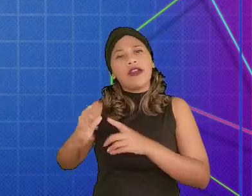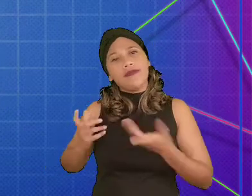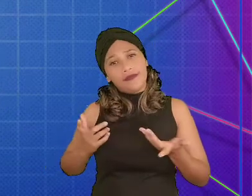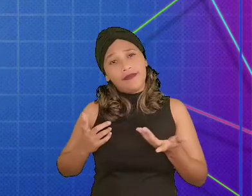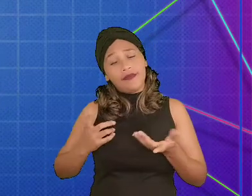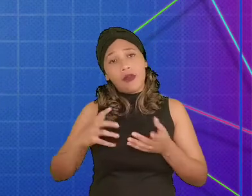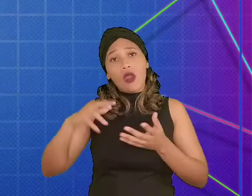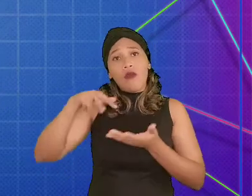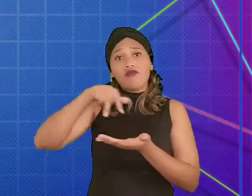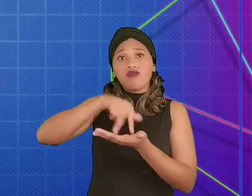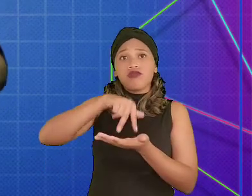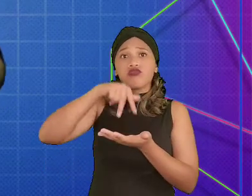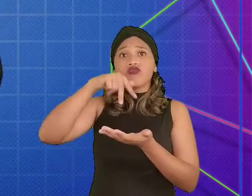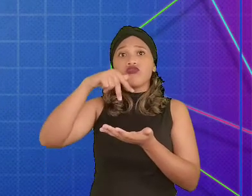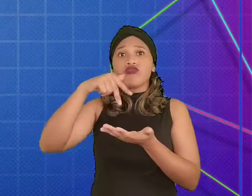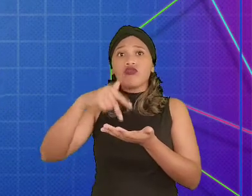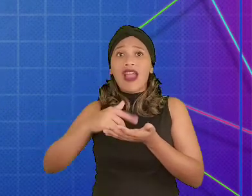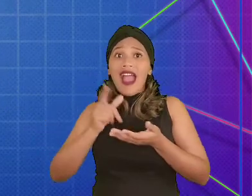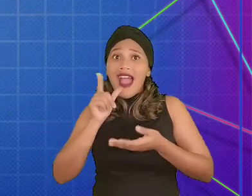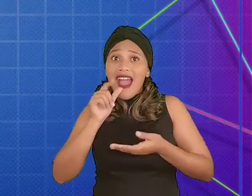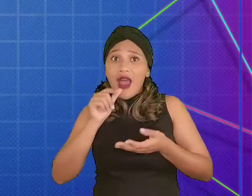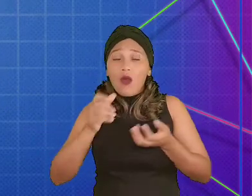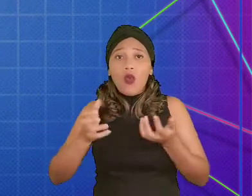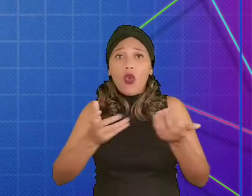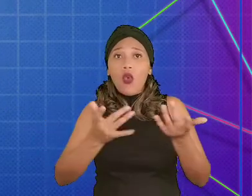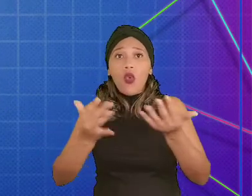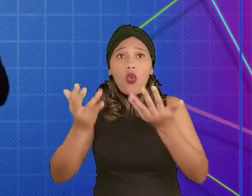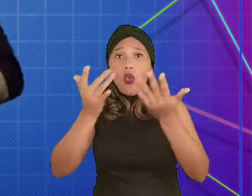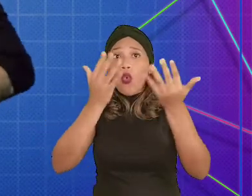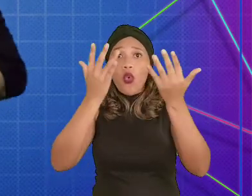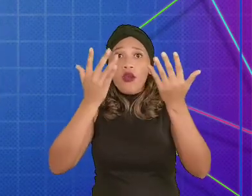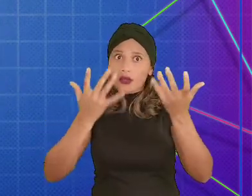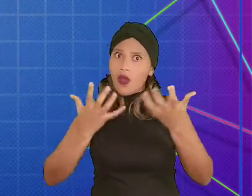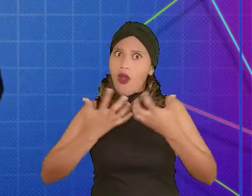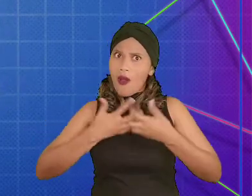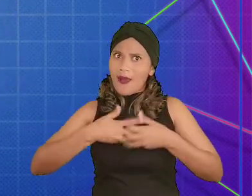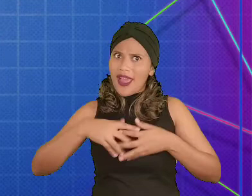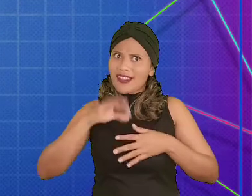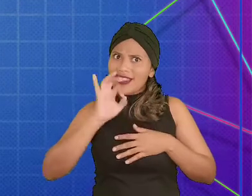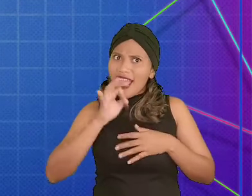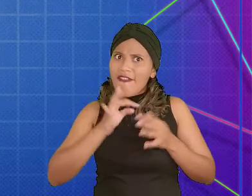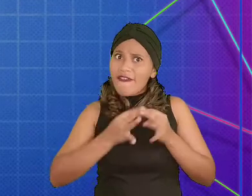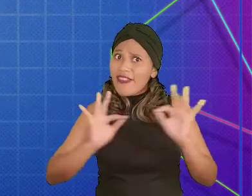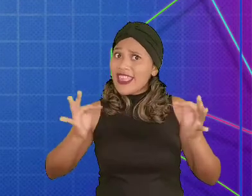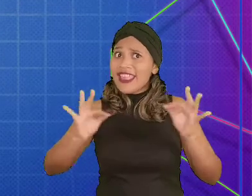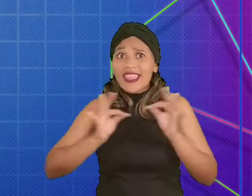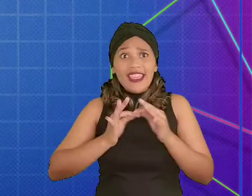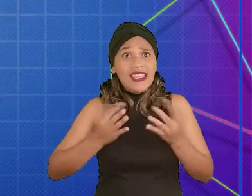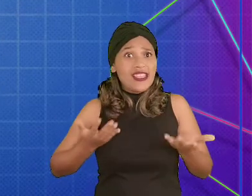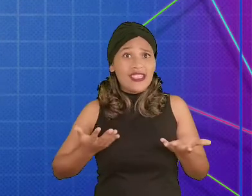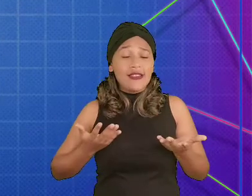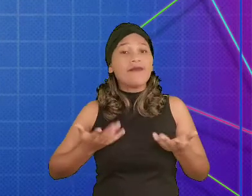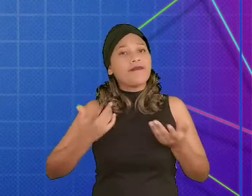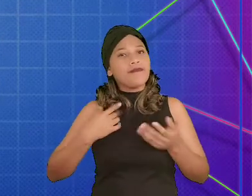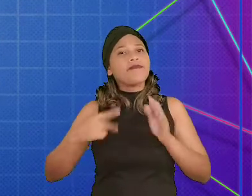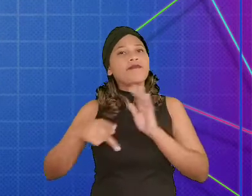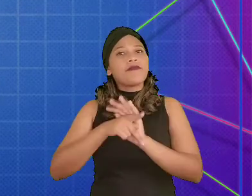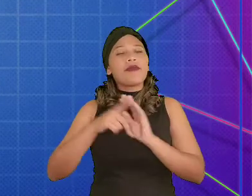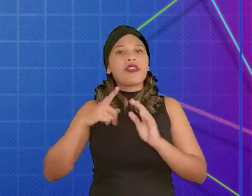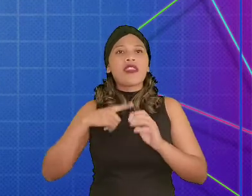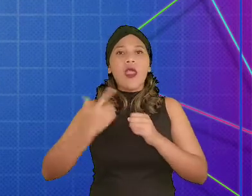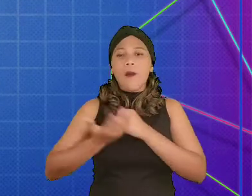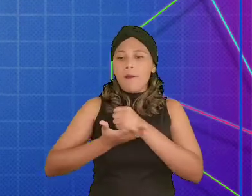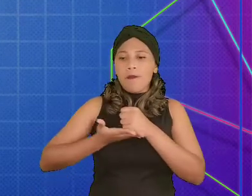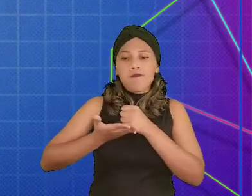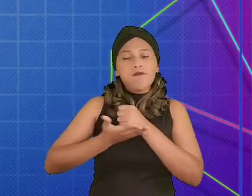mundo de baixa gravidade não seguraria a água. Olha só como a coisa vai ficando bastante complexa. Além disso, a densidade se baseia na